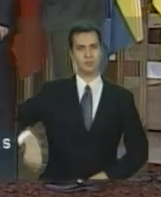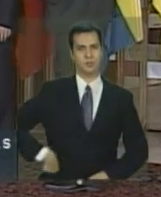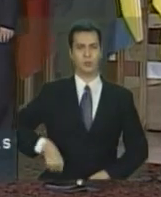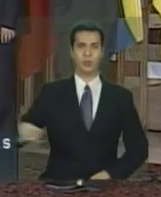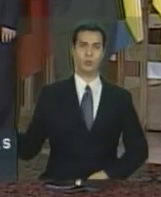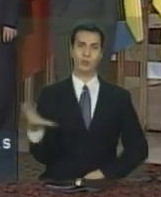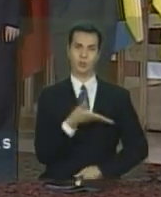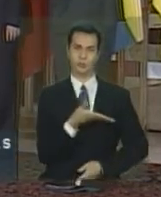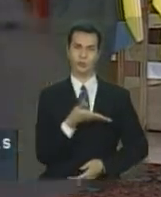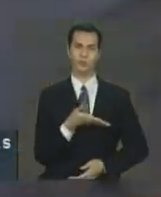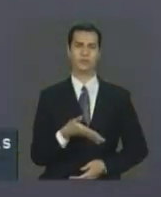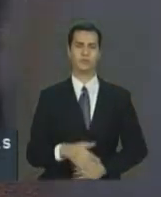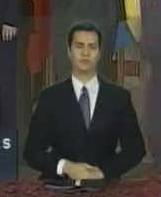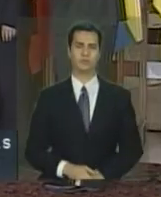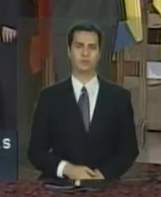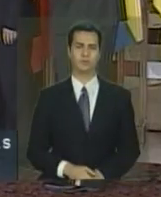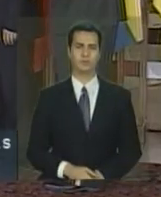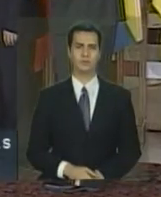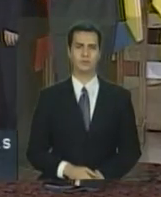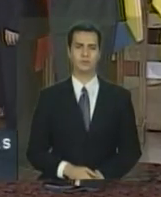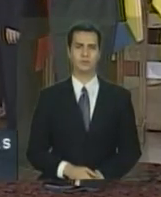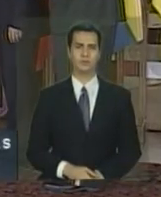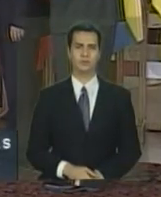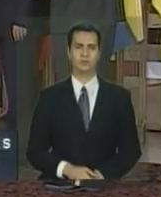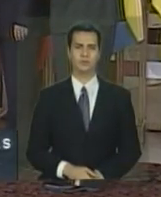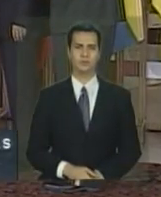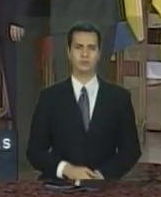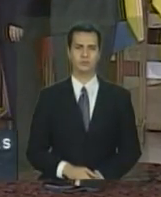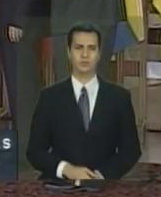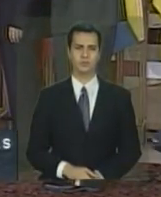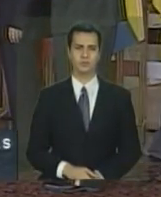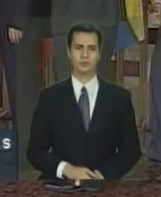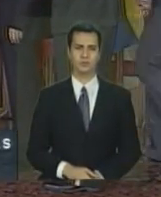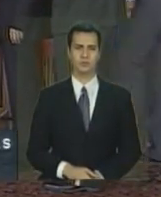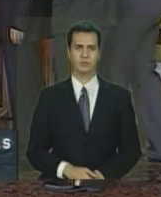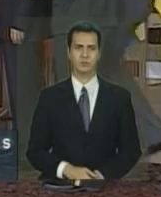embaixadores são recebidos pela presidenta Dilma Rousseff.